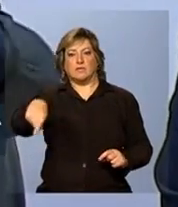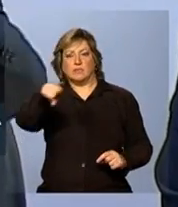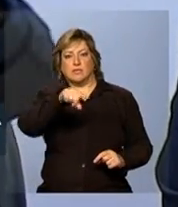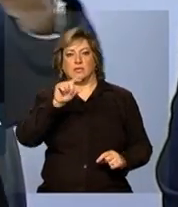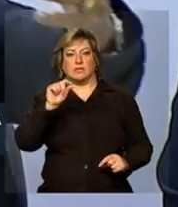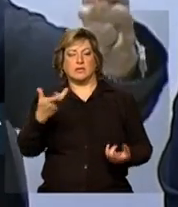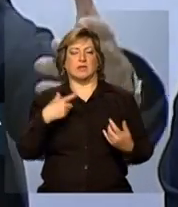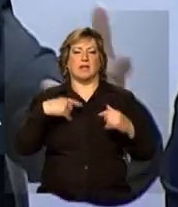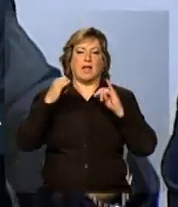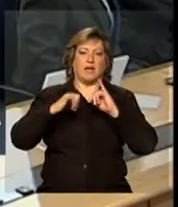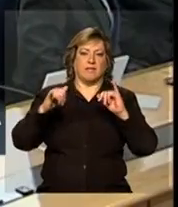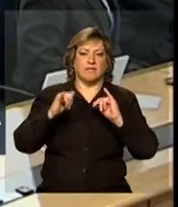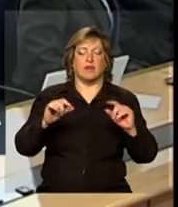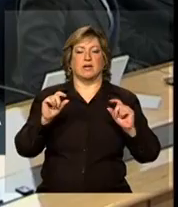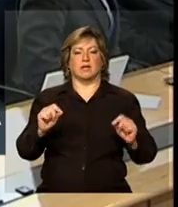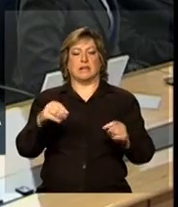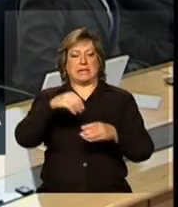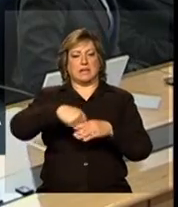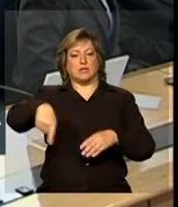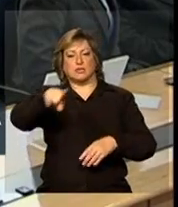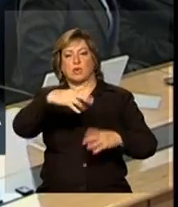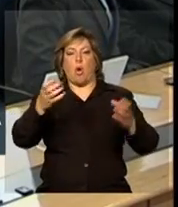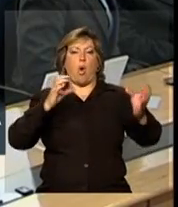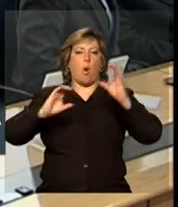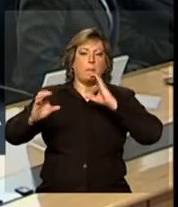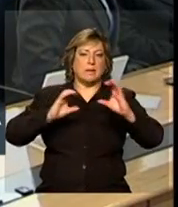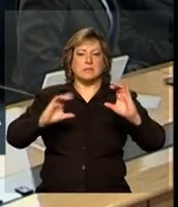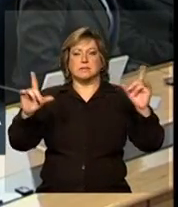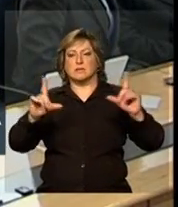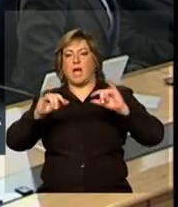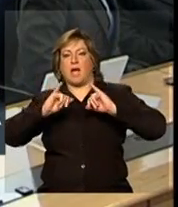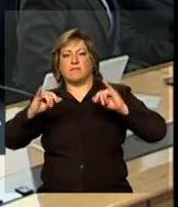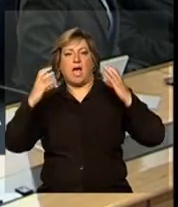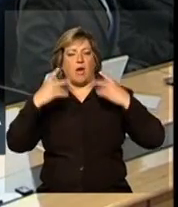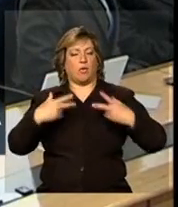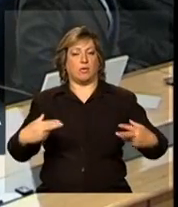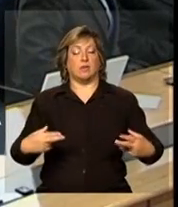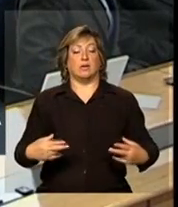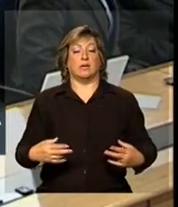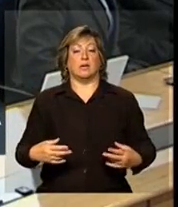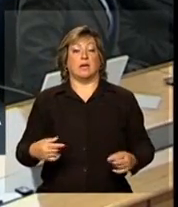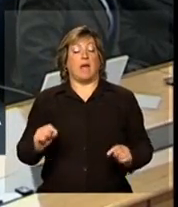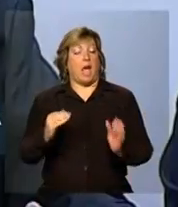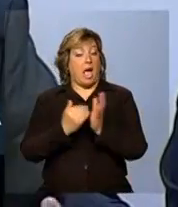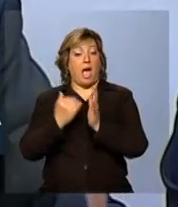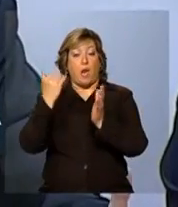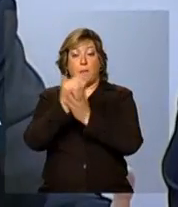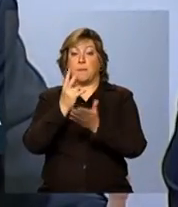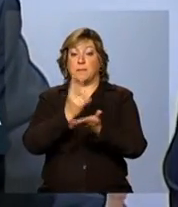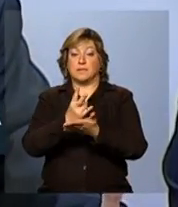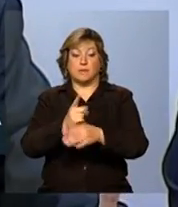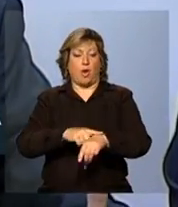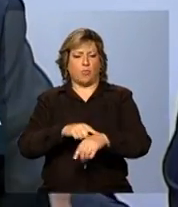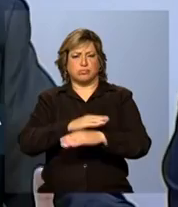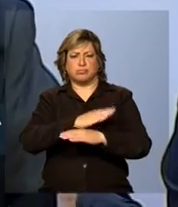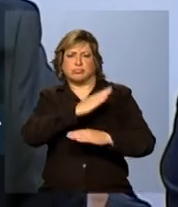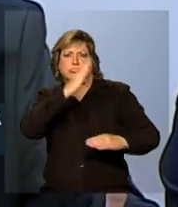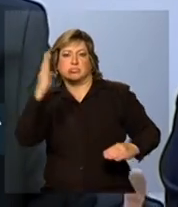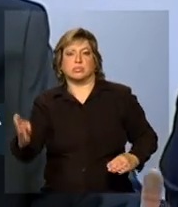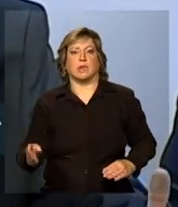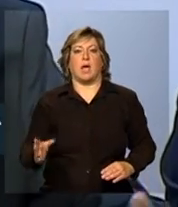atrás divulgam, nos seus meios de comunicação, saibam os senhores que aumenta na mesma hora a doação.